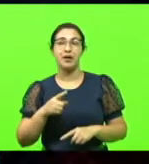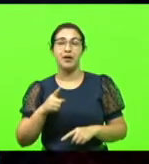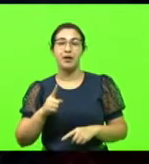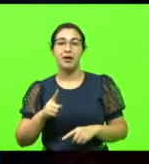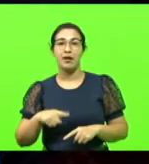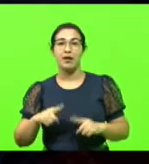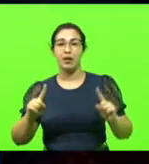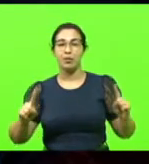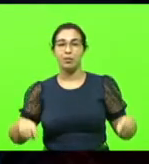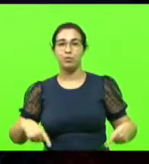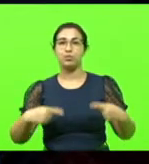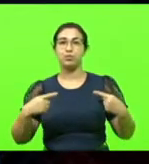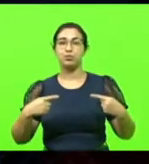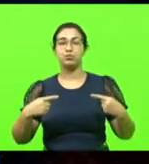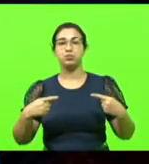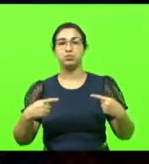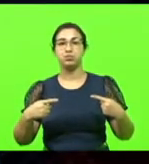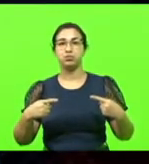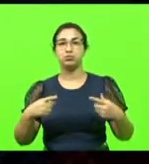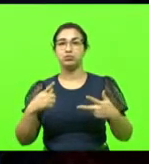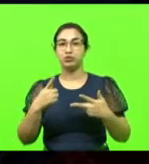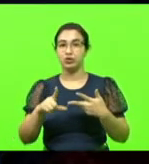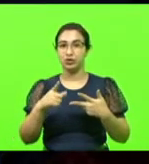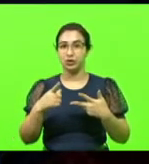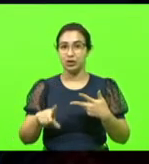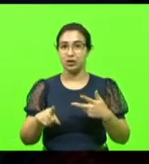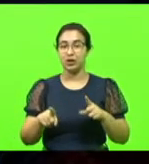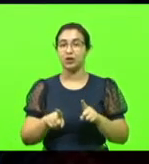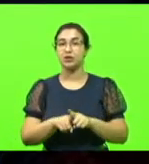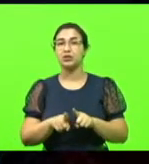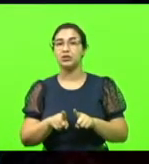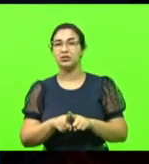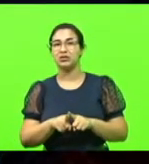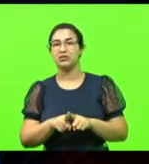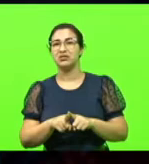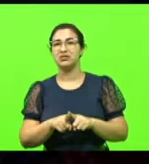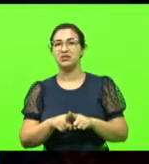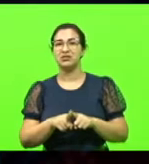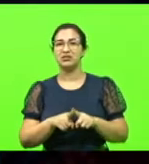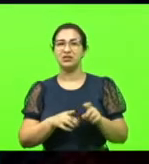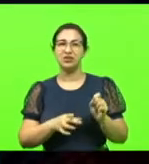né, legislar aí sobre seguros e trânsitos,